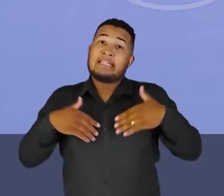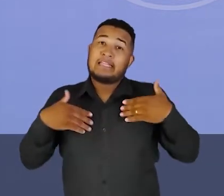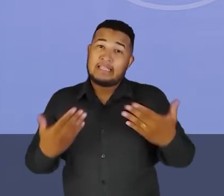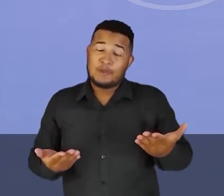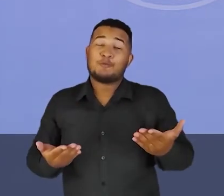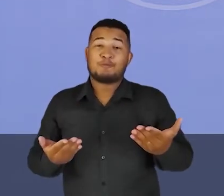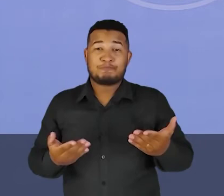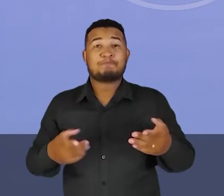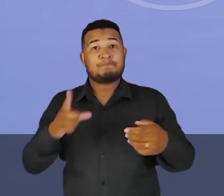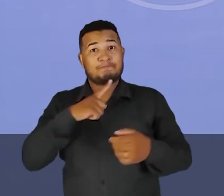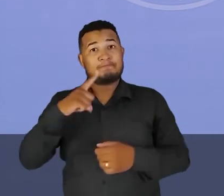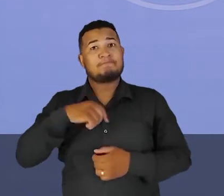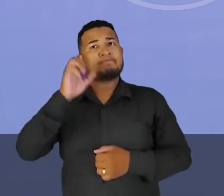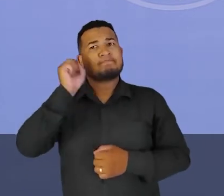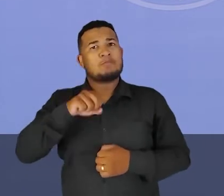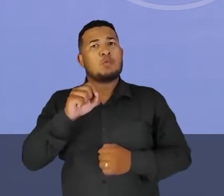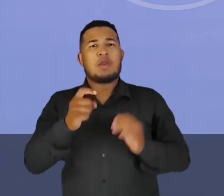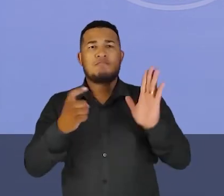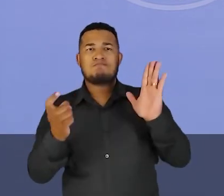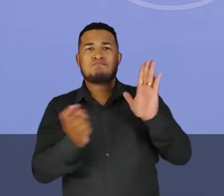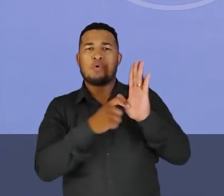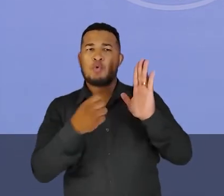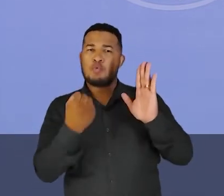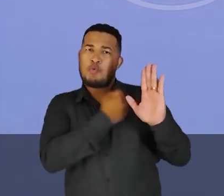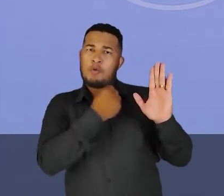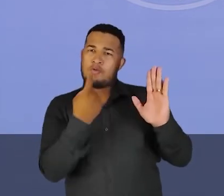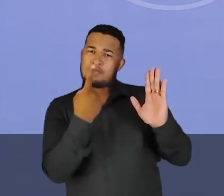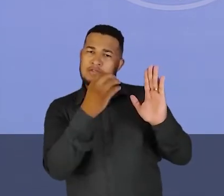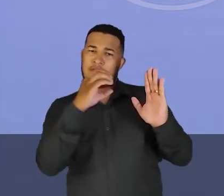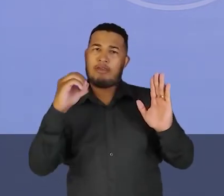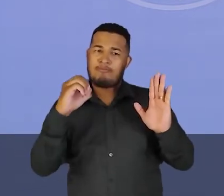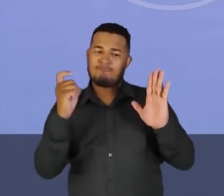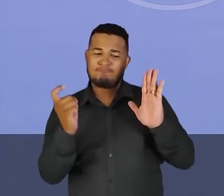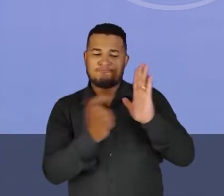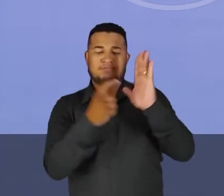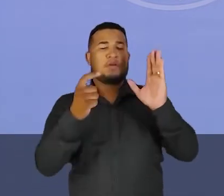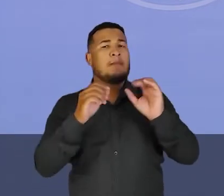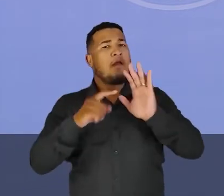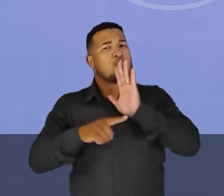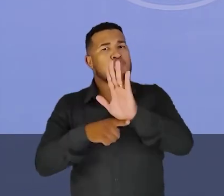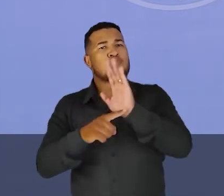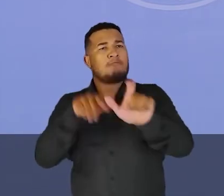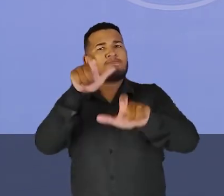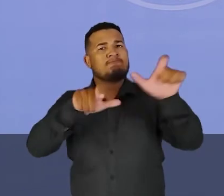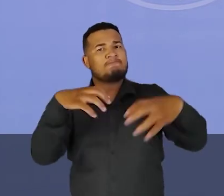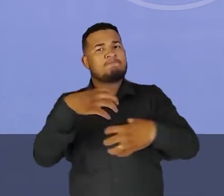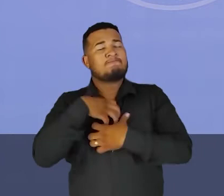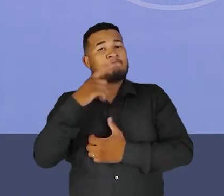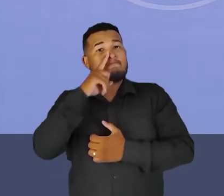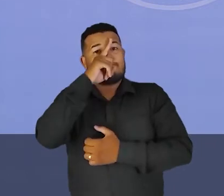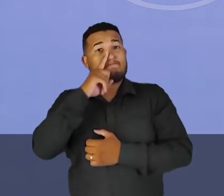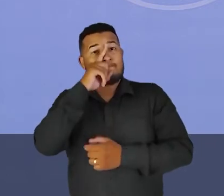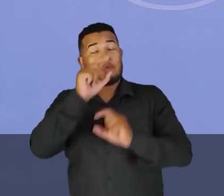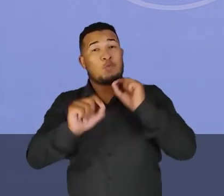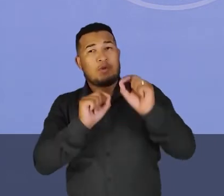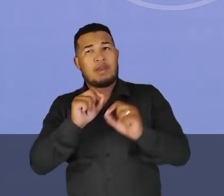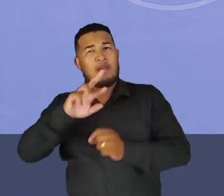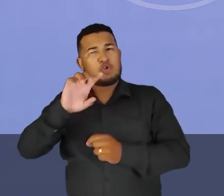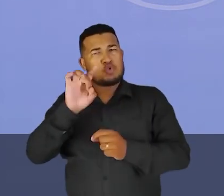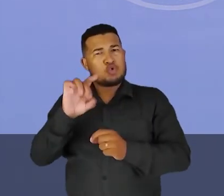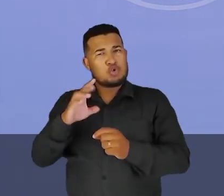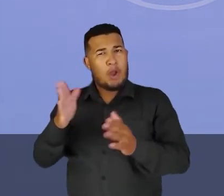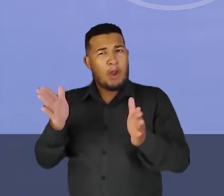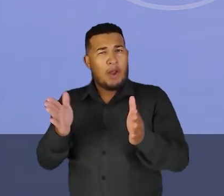Então, temos aí o Disque 100 para poder ajudar as pessoas vulneráveis, que não são só